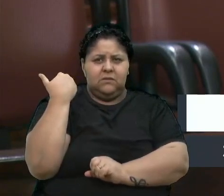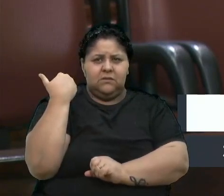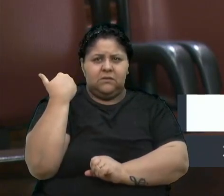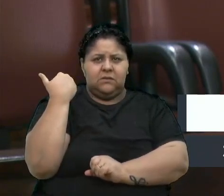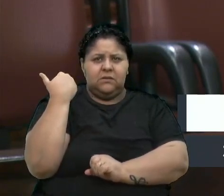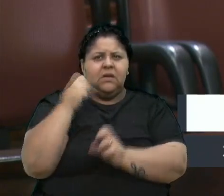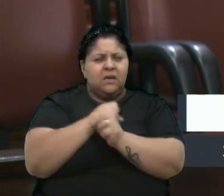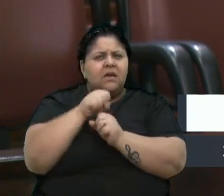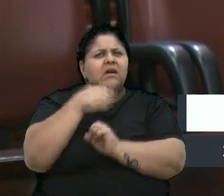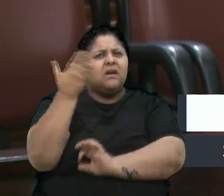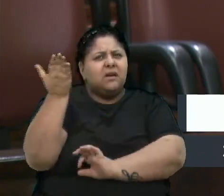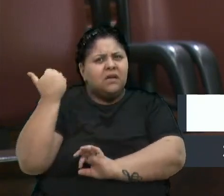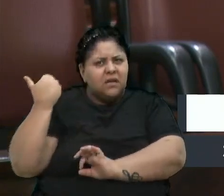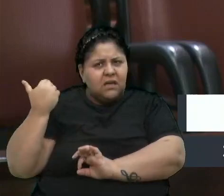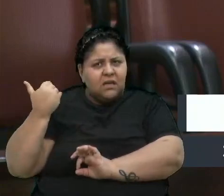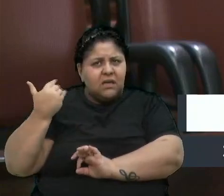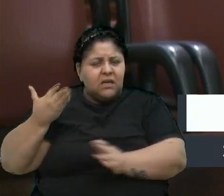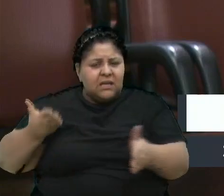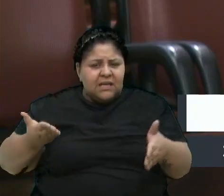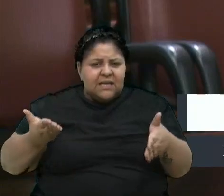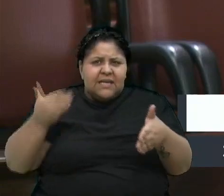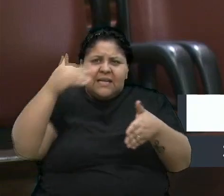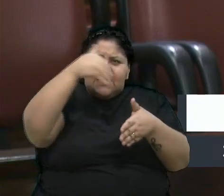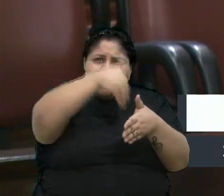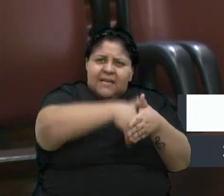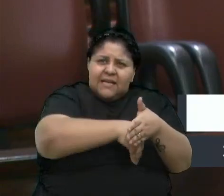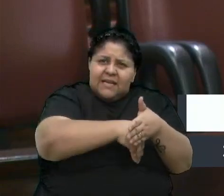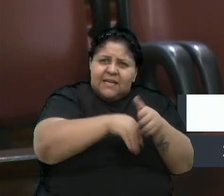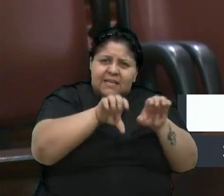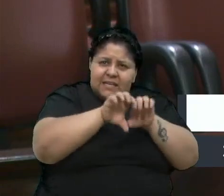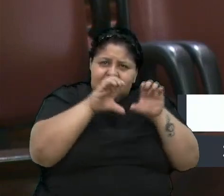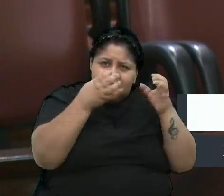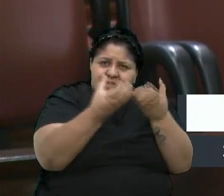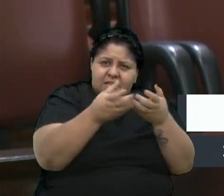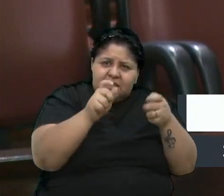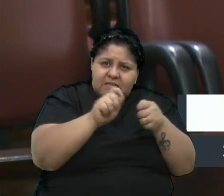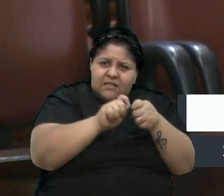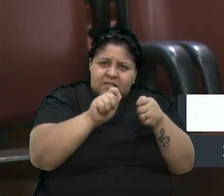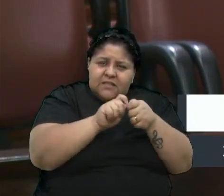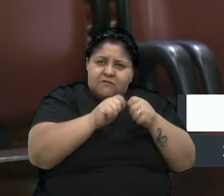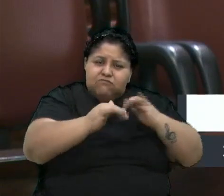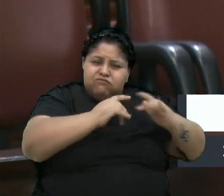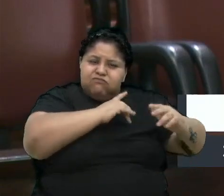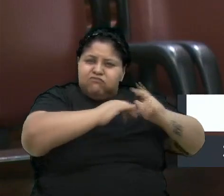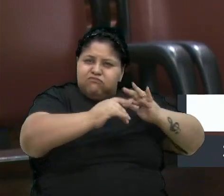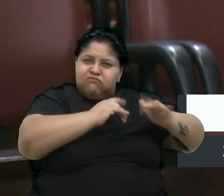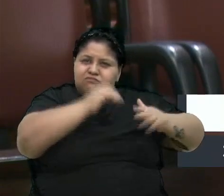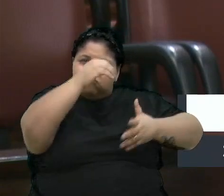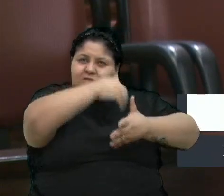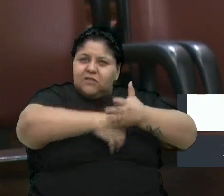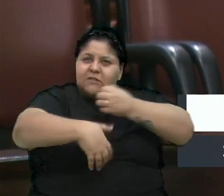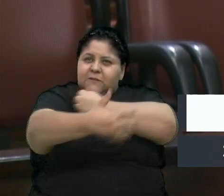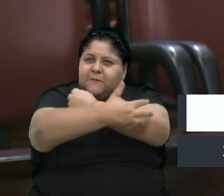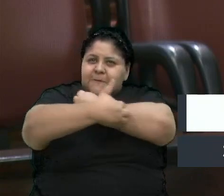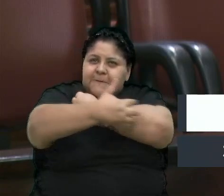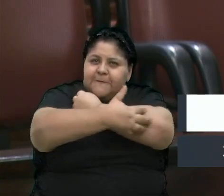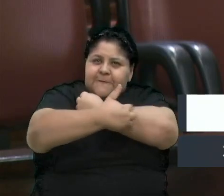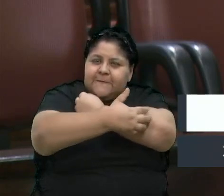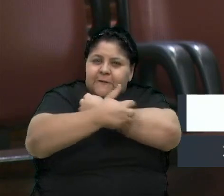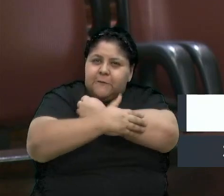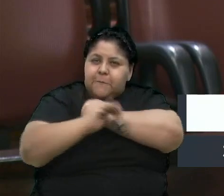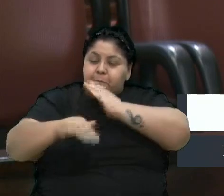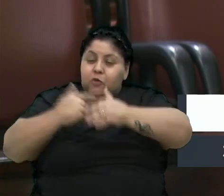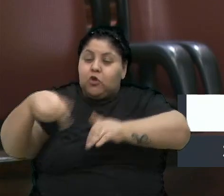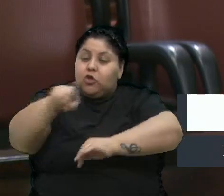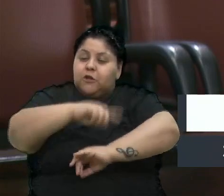ano passado que entraram dentro das comunidades, né, e fizeram um envolvimento nas nossas periferias. Então, quando nós falamos em